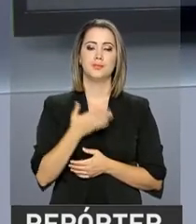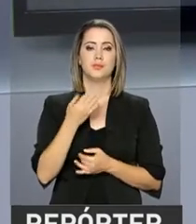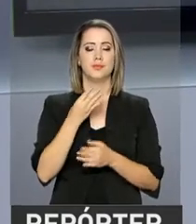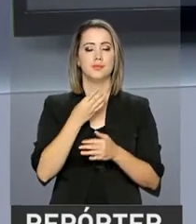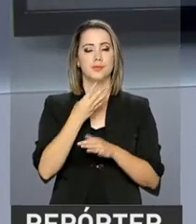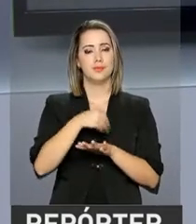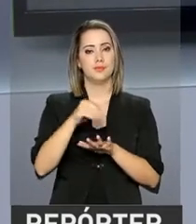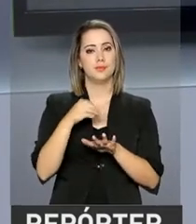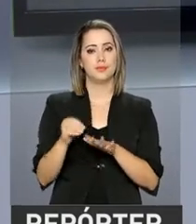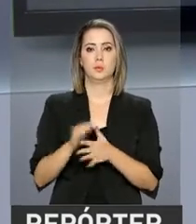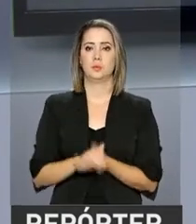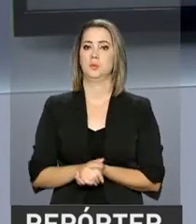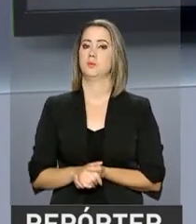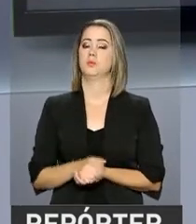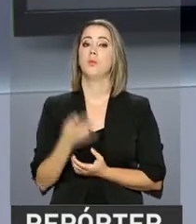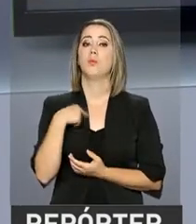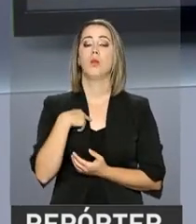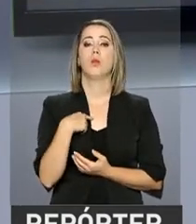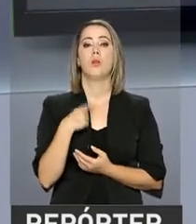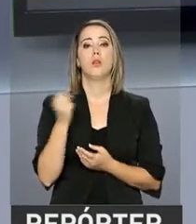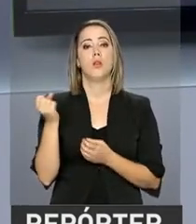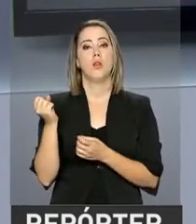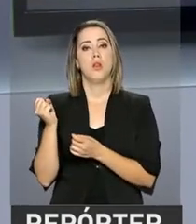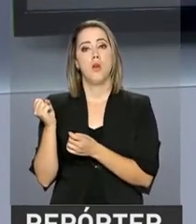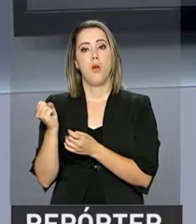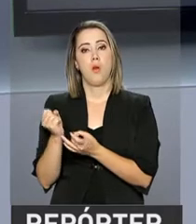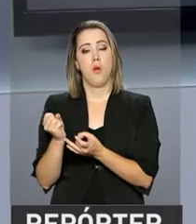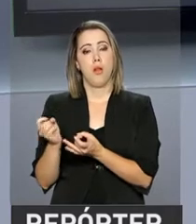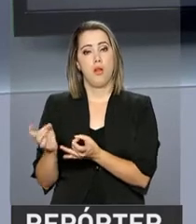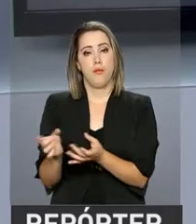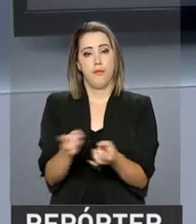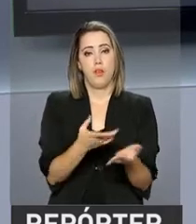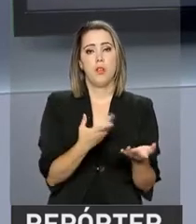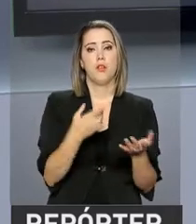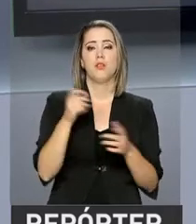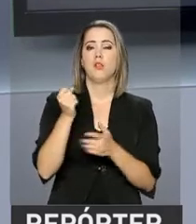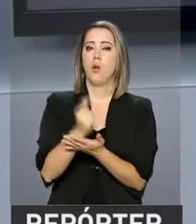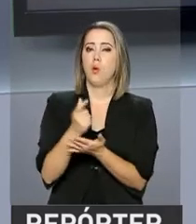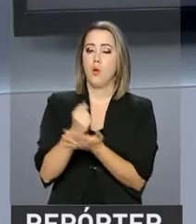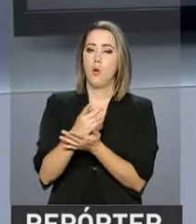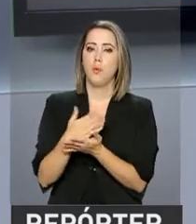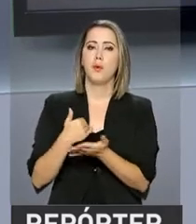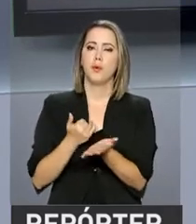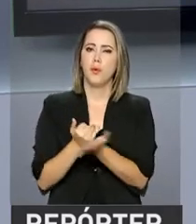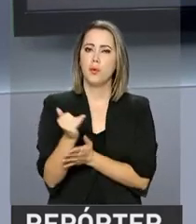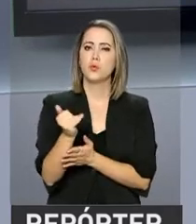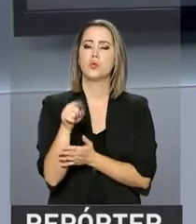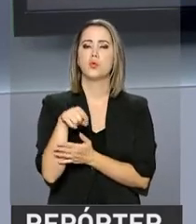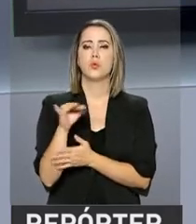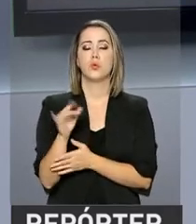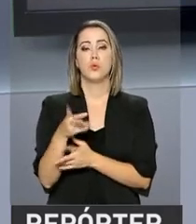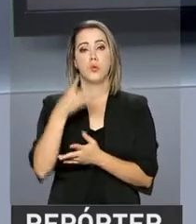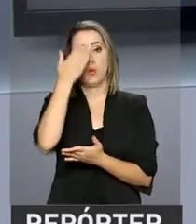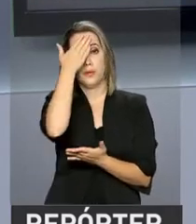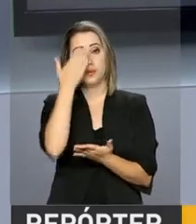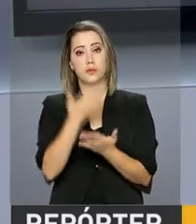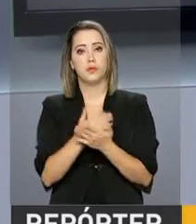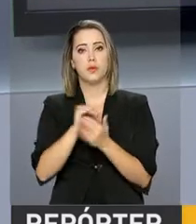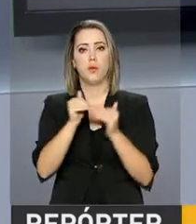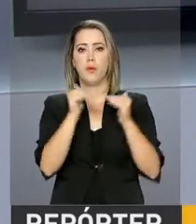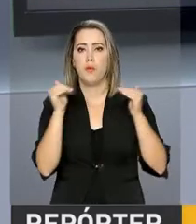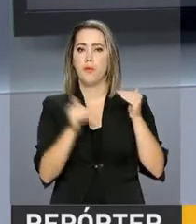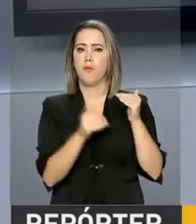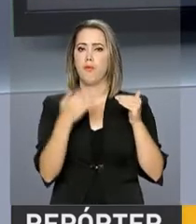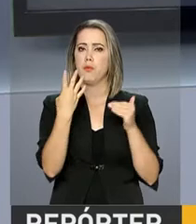essas informações e o mercado financeiro mantém o otimismo ea estimativa da inflação oficial continua abaixo de 4%